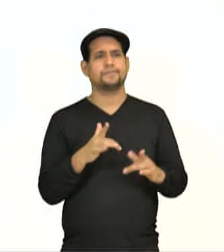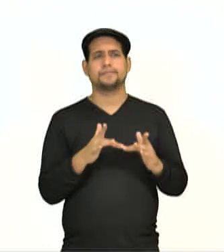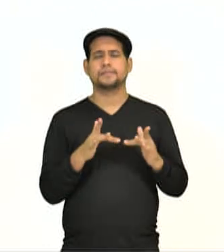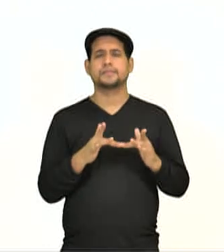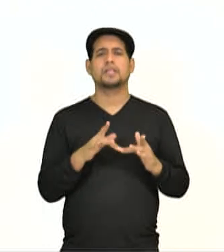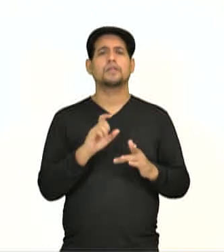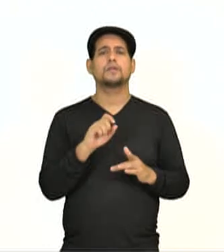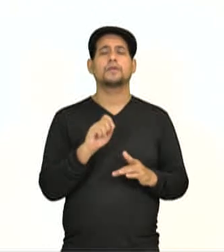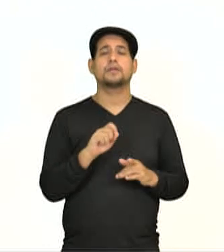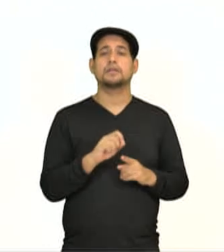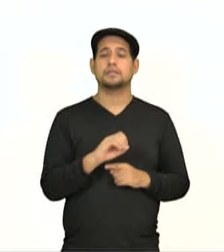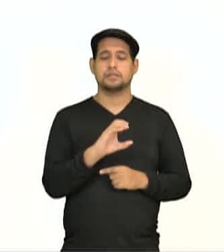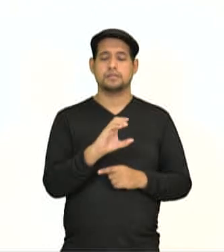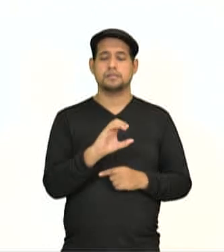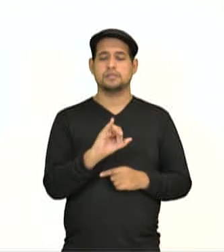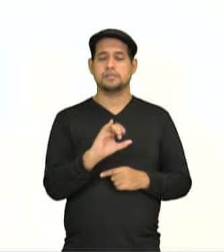da